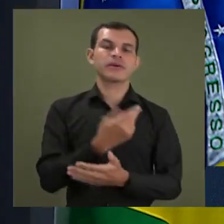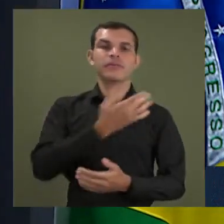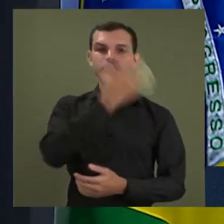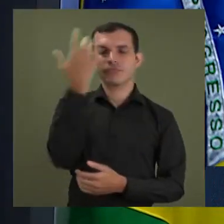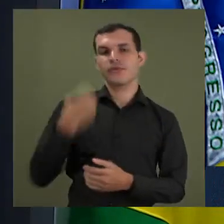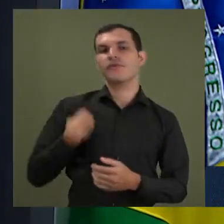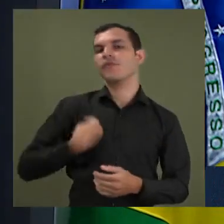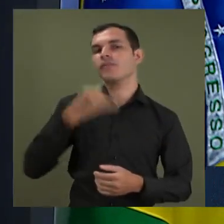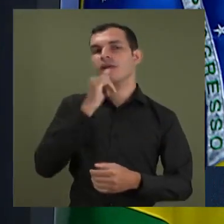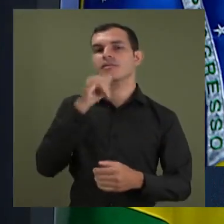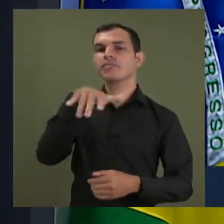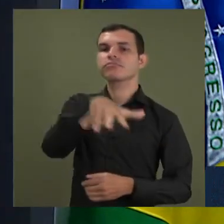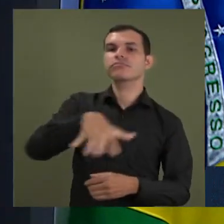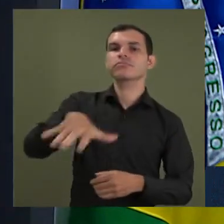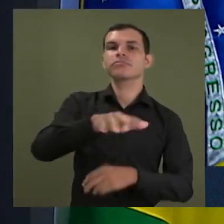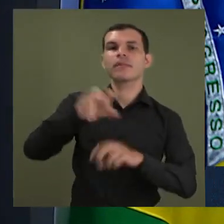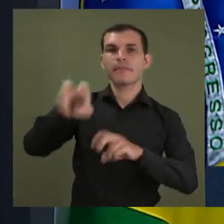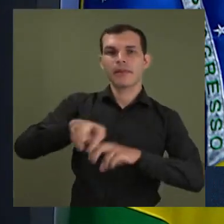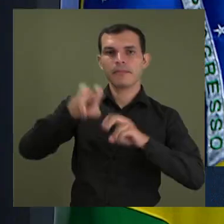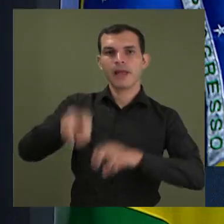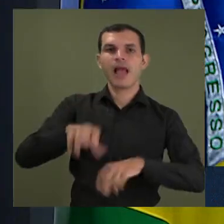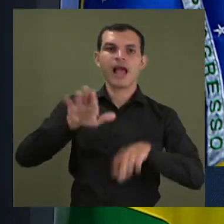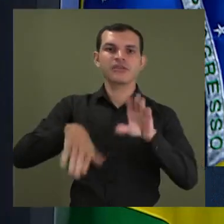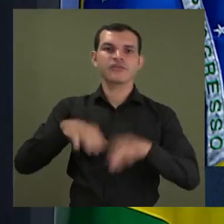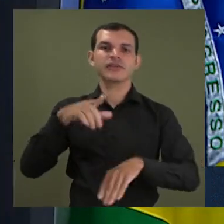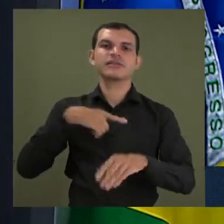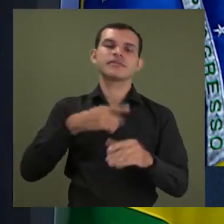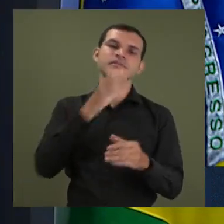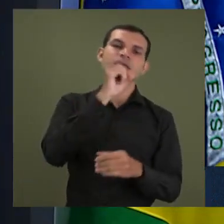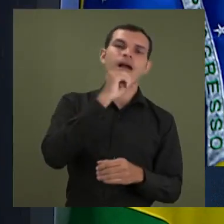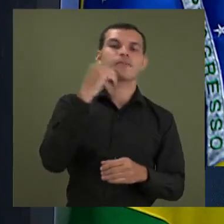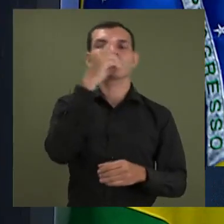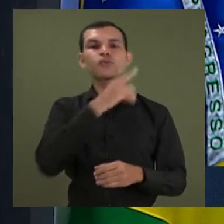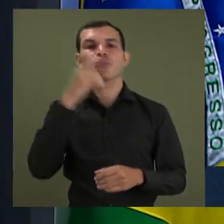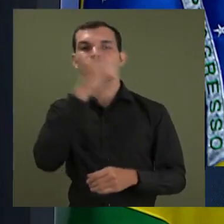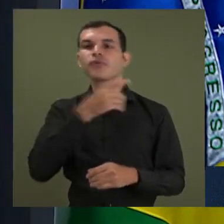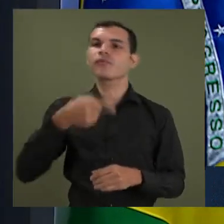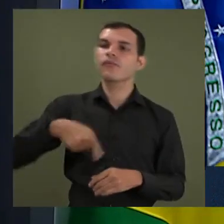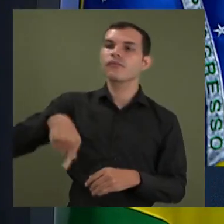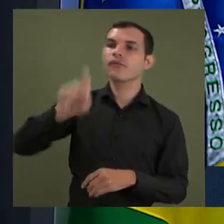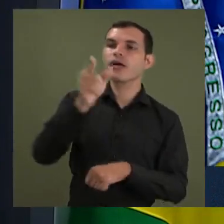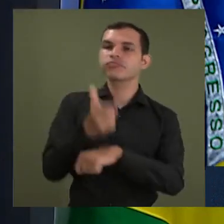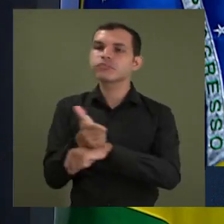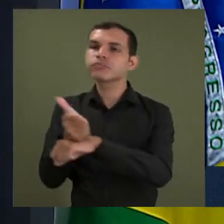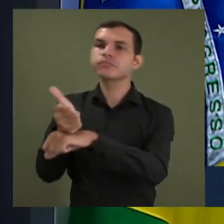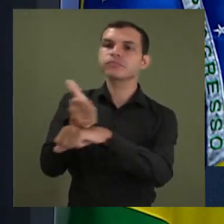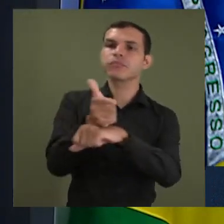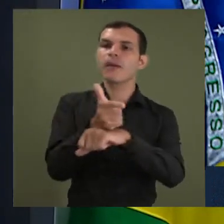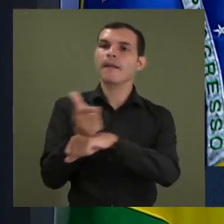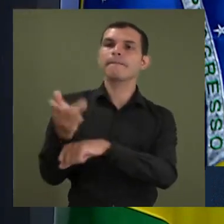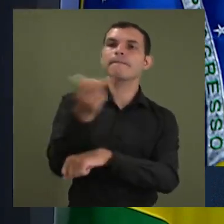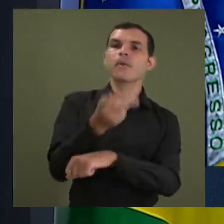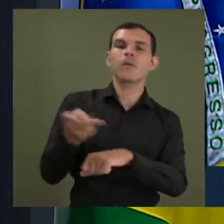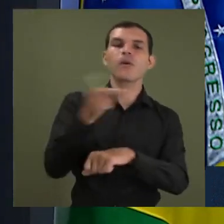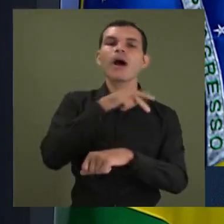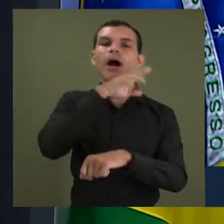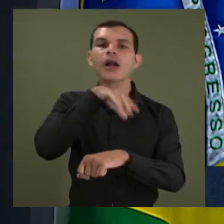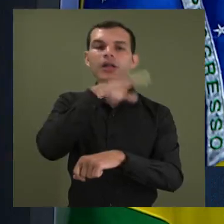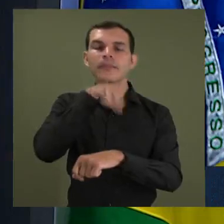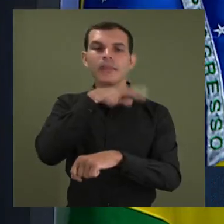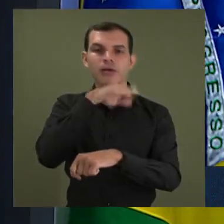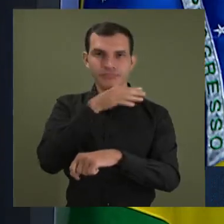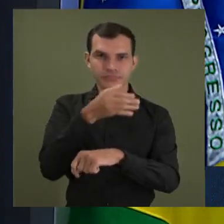rural que pratica caça aos finais de semana, sem imaginar que é proibido matar determinados